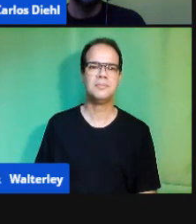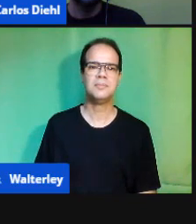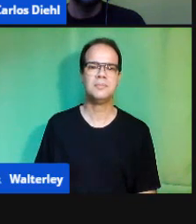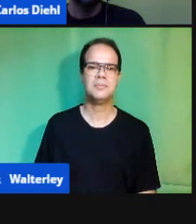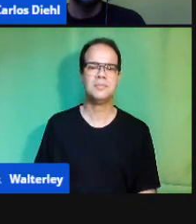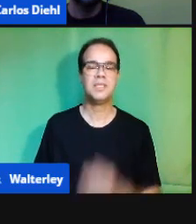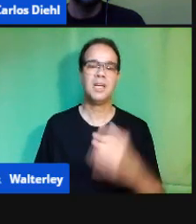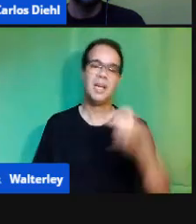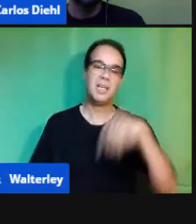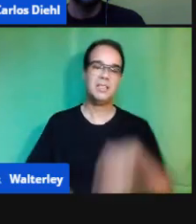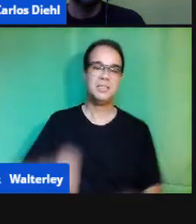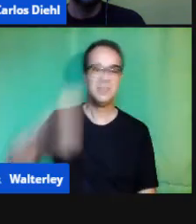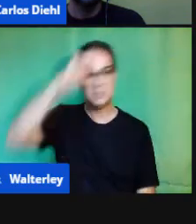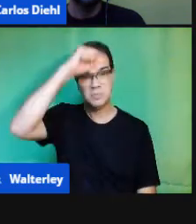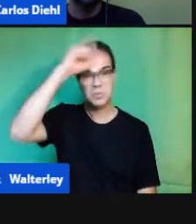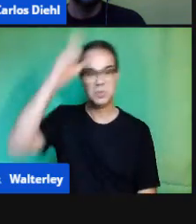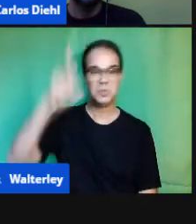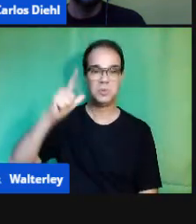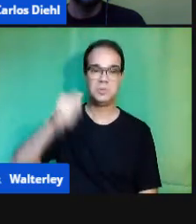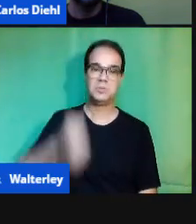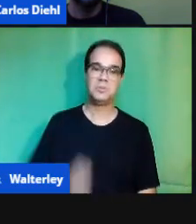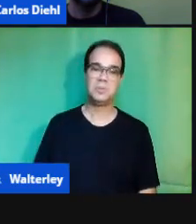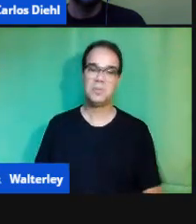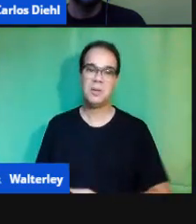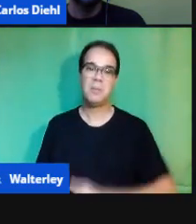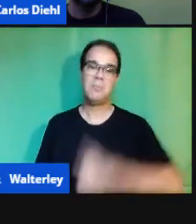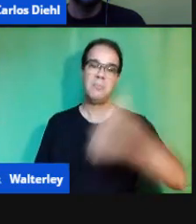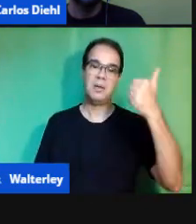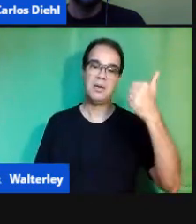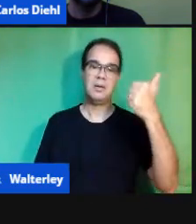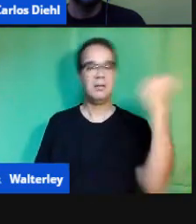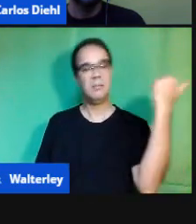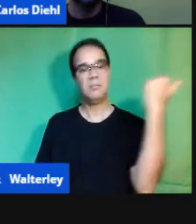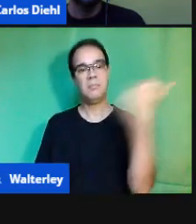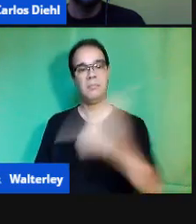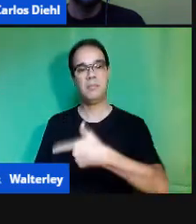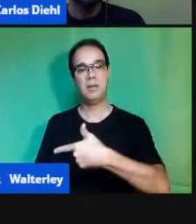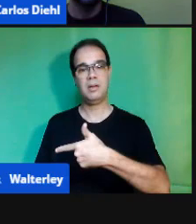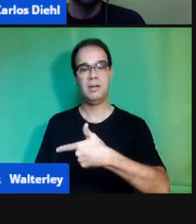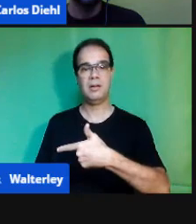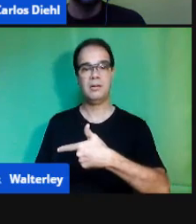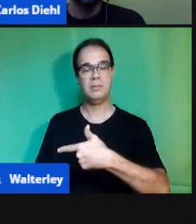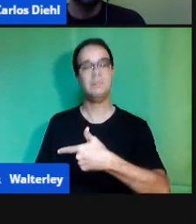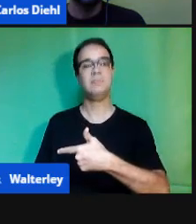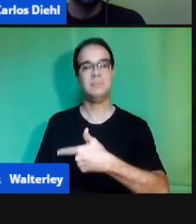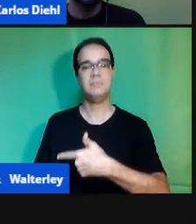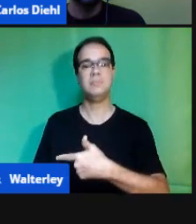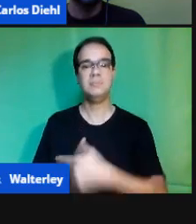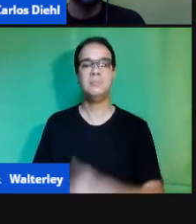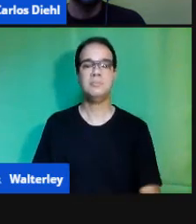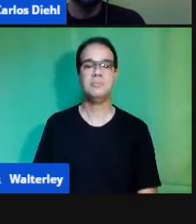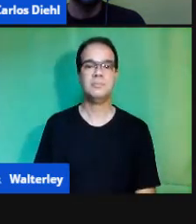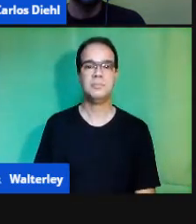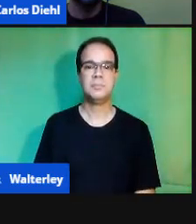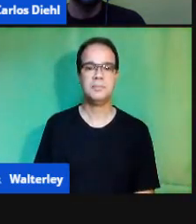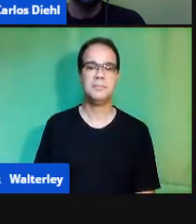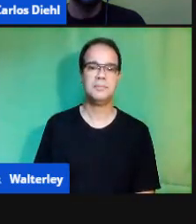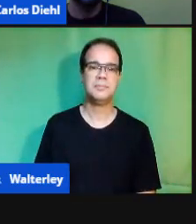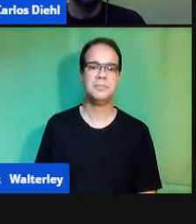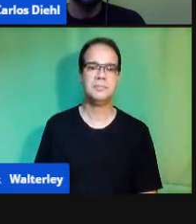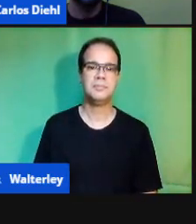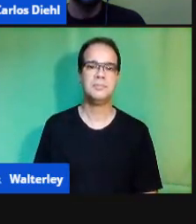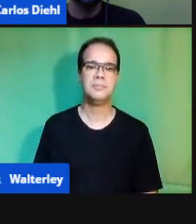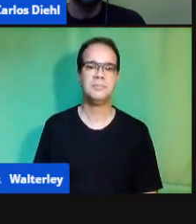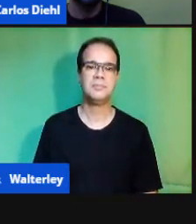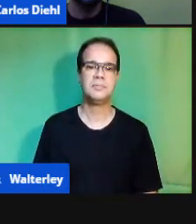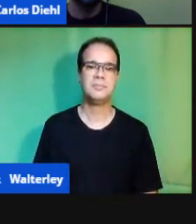plano. Tínhamos que viajar até Cuiabá para fazer um registro de nascimento, qualquer coisa do gênero. Com